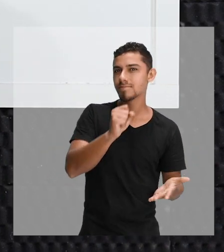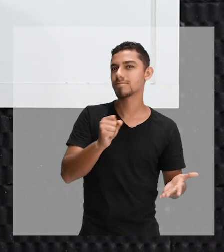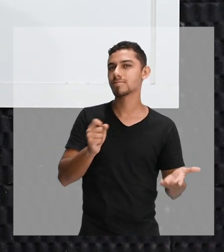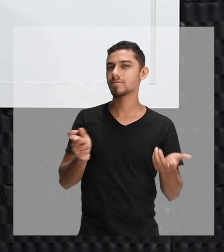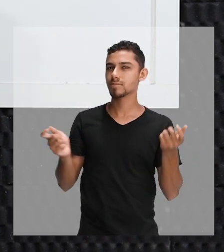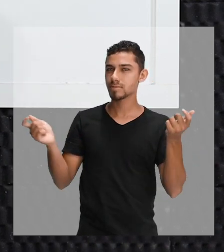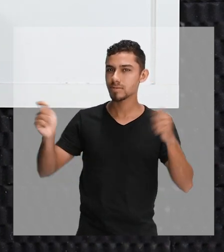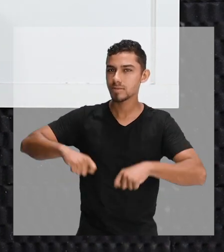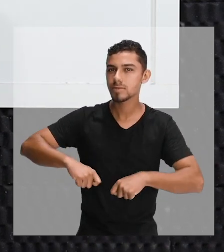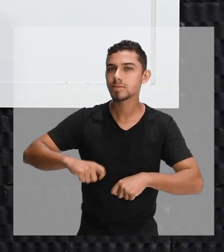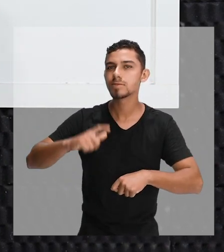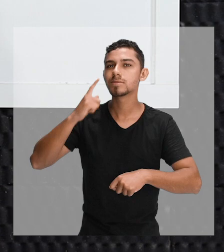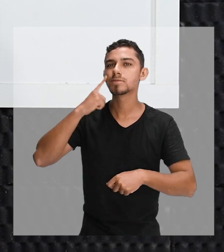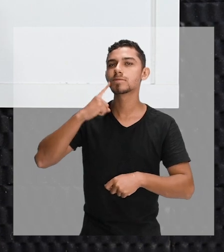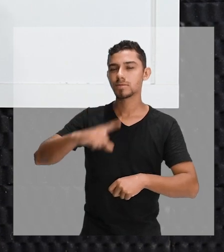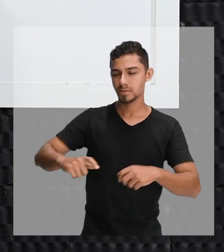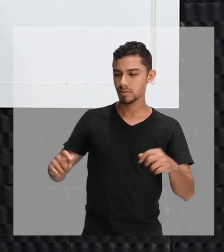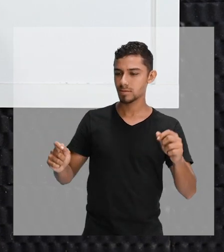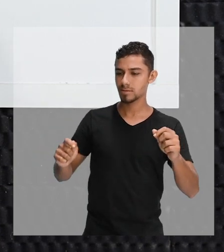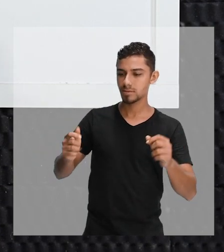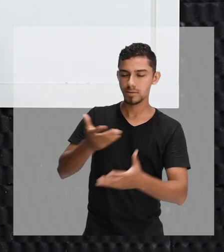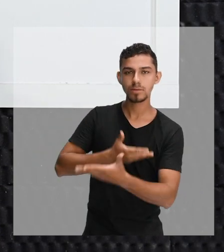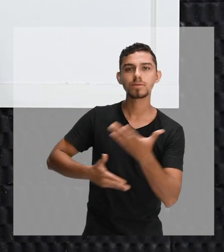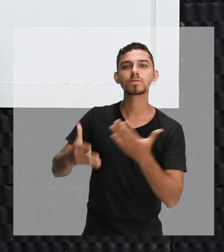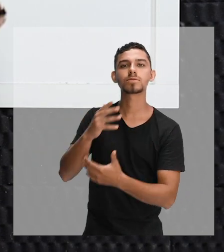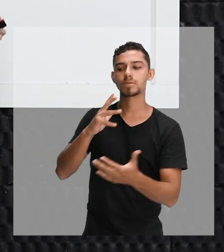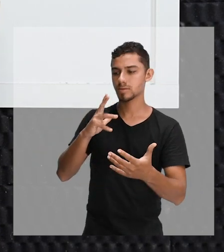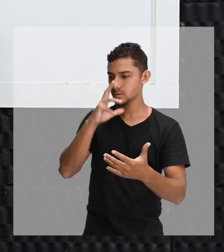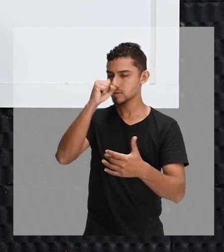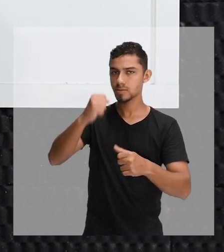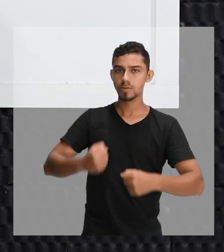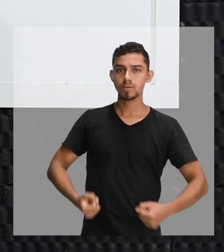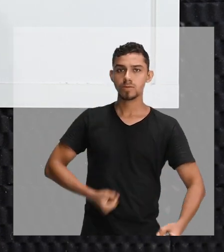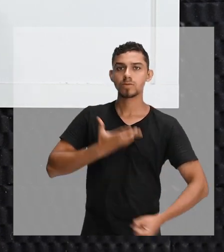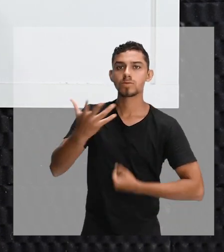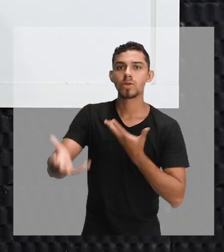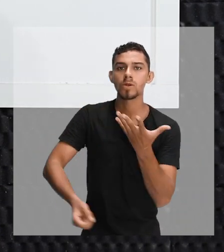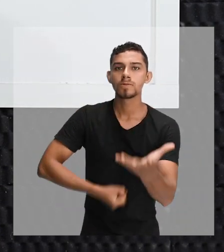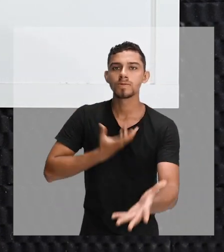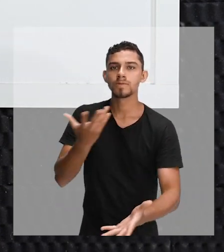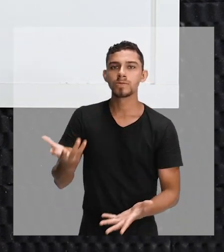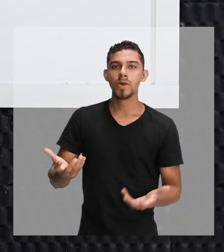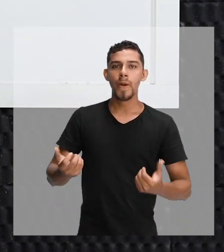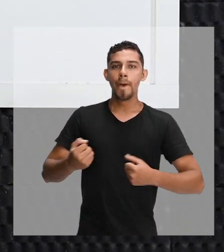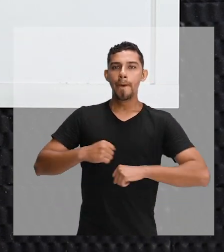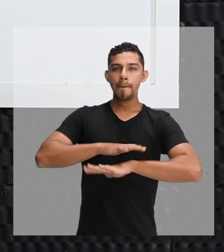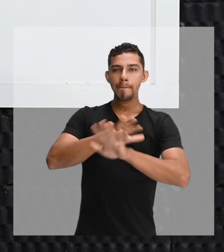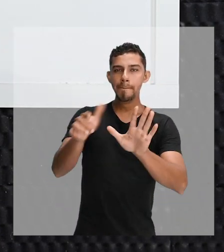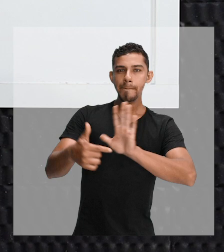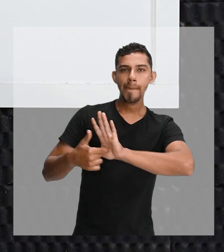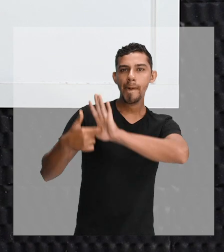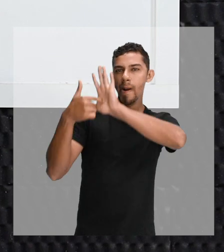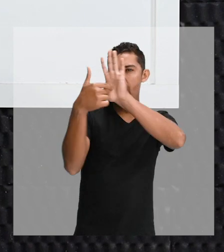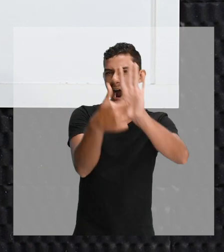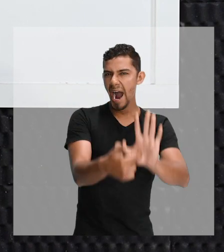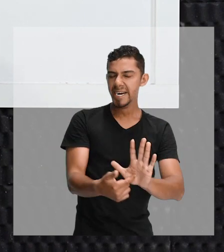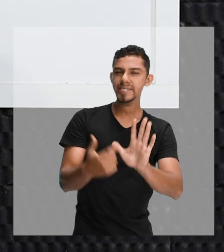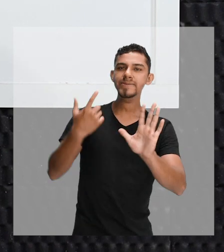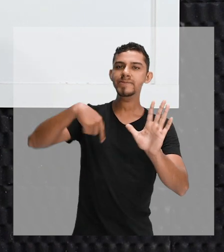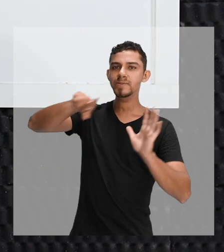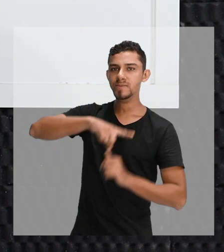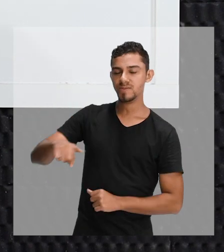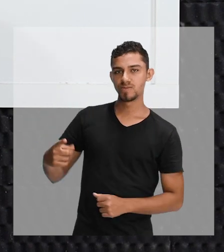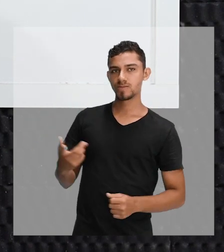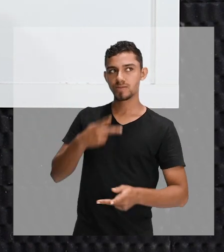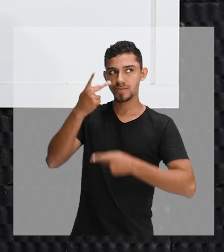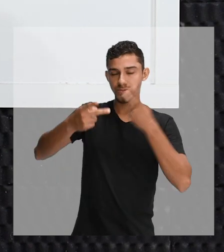você precisa ter esse ímpeto de jogar para fora, de mostrar aos outros e de falar aquilo